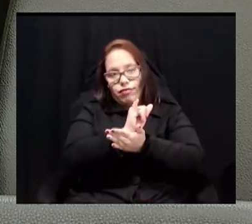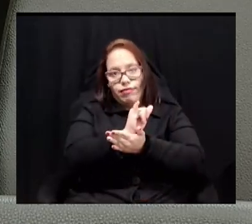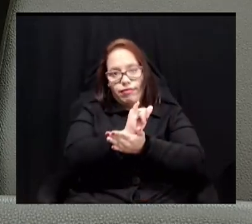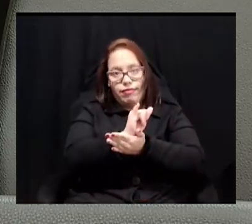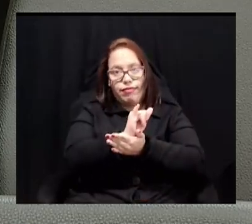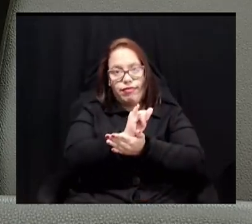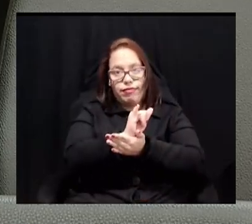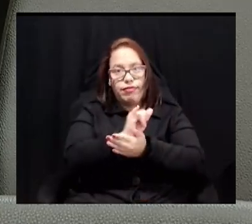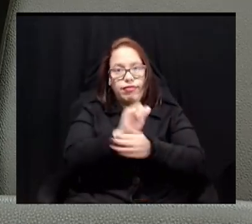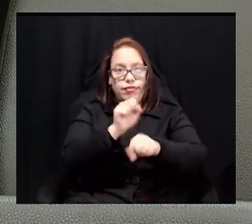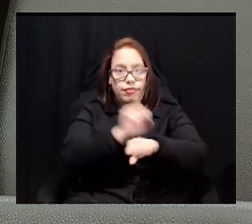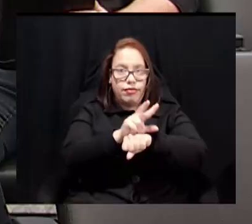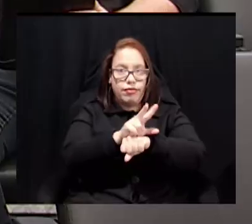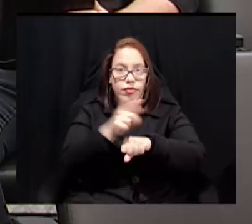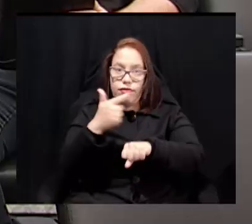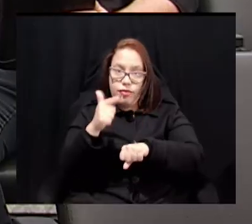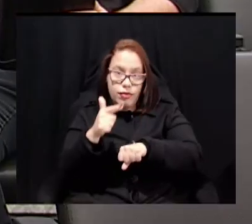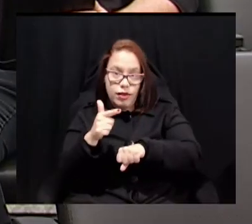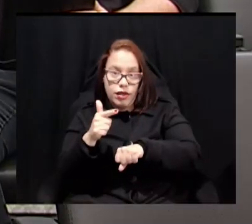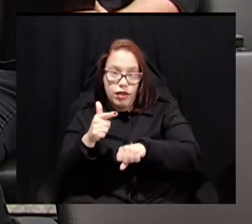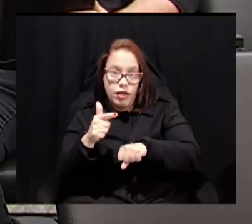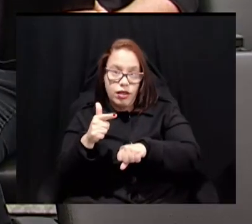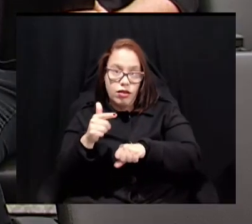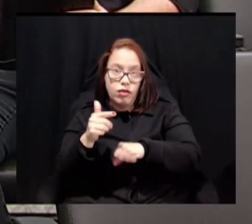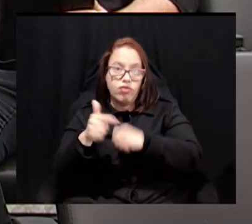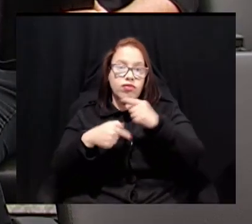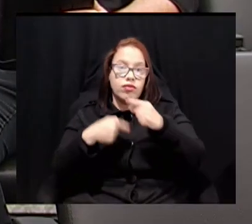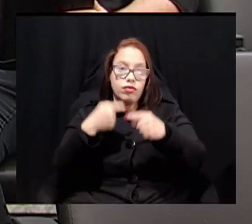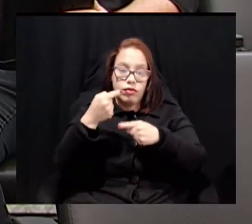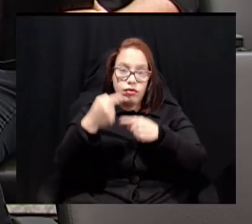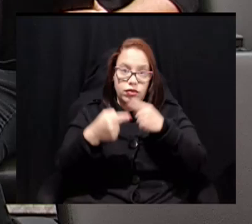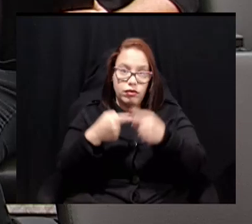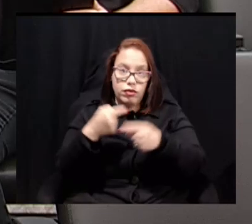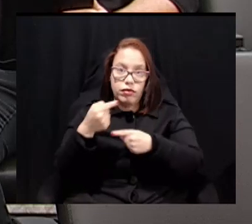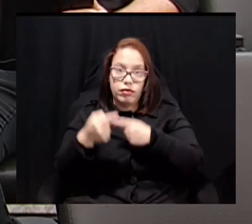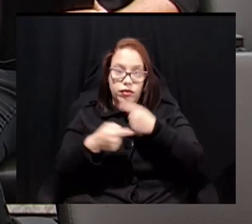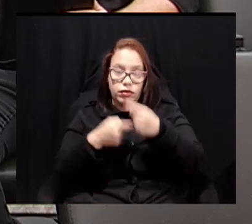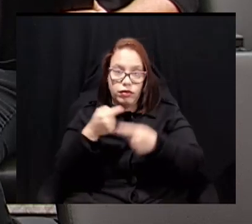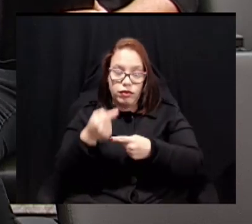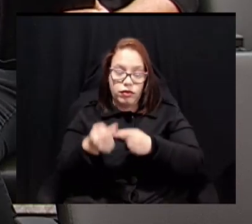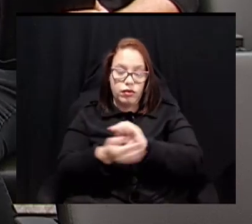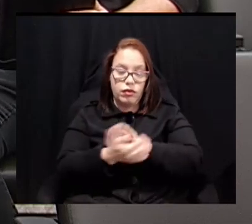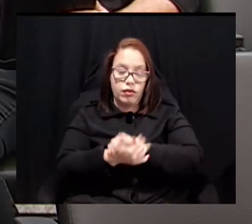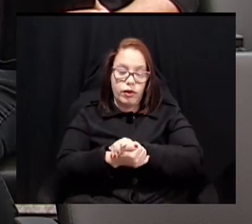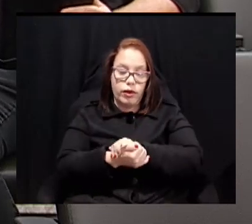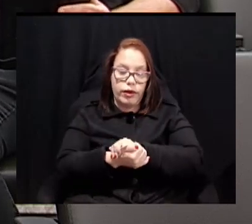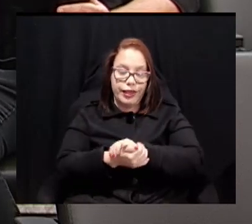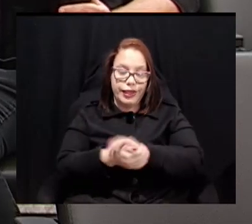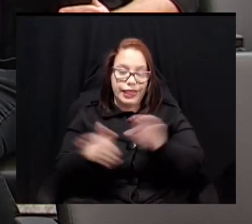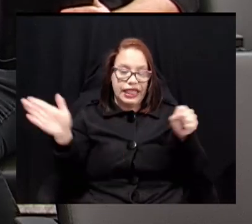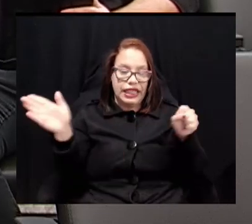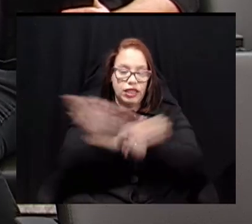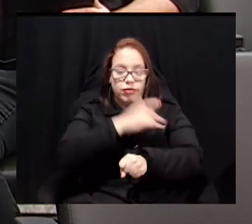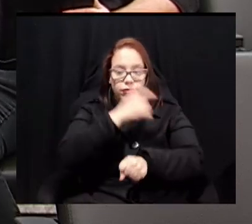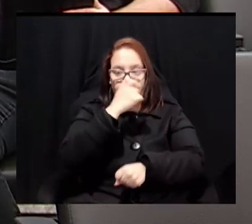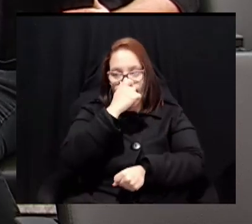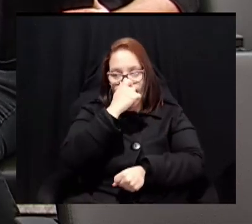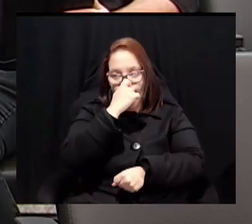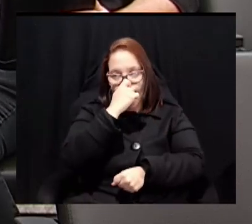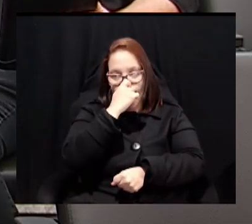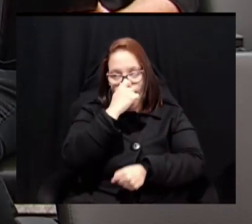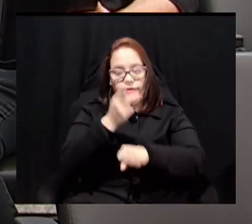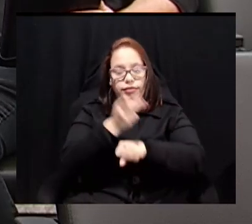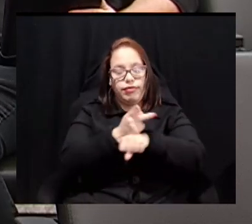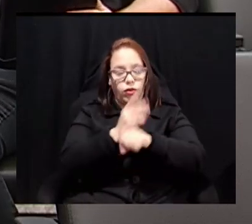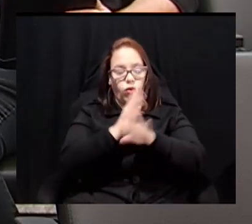para não acarretar num processo de superlotação, de procura, de filas e